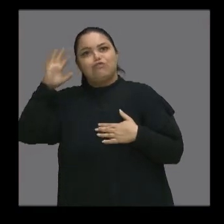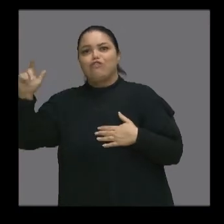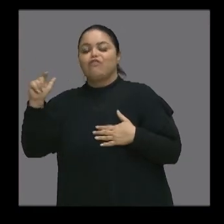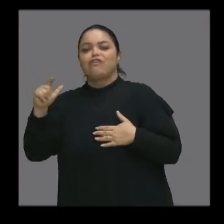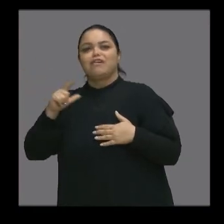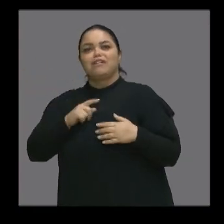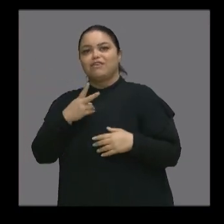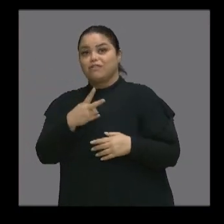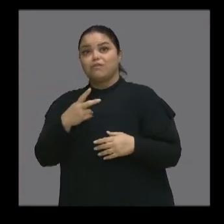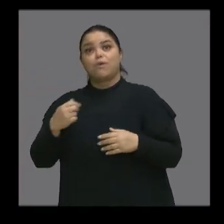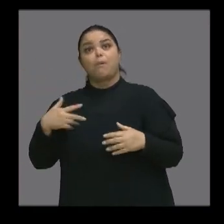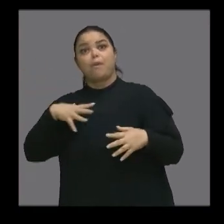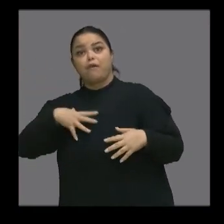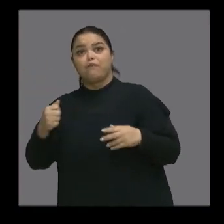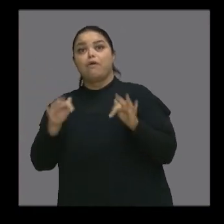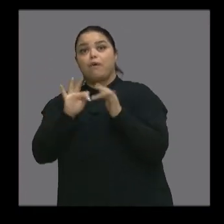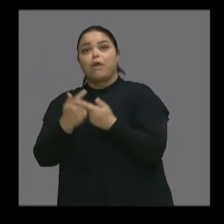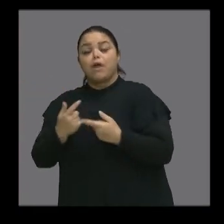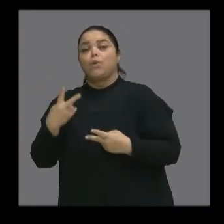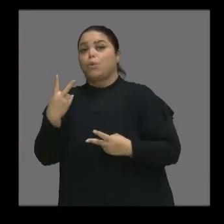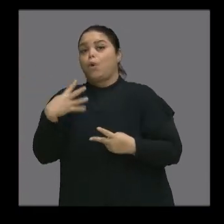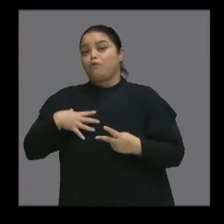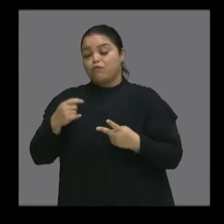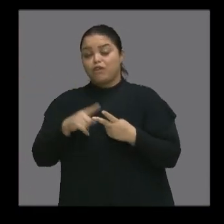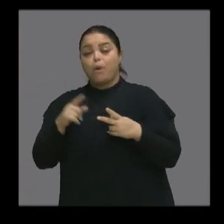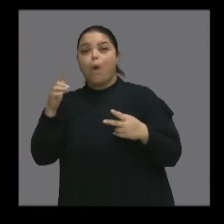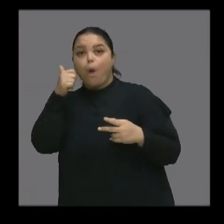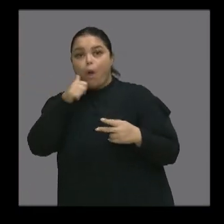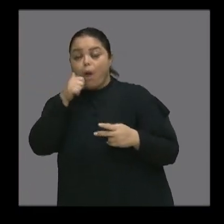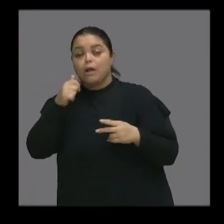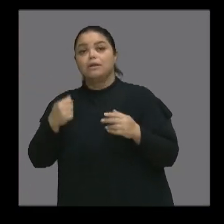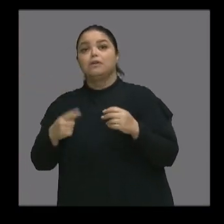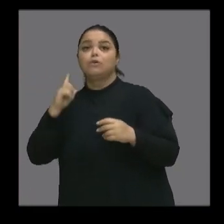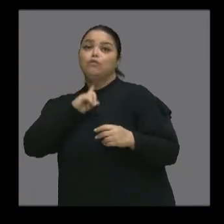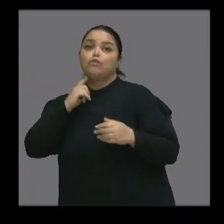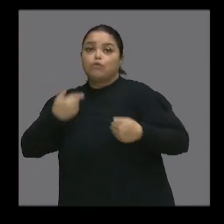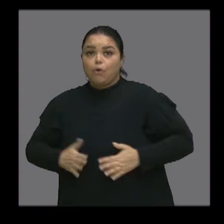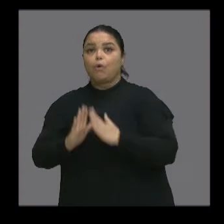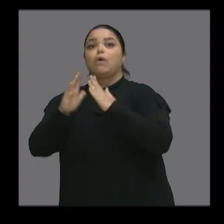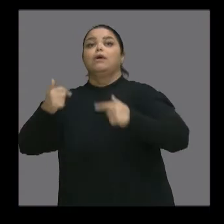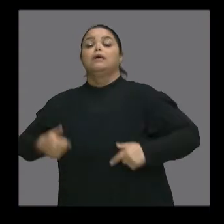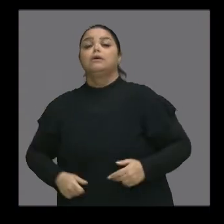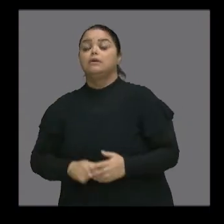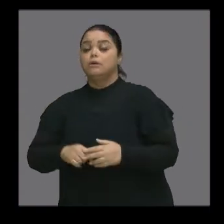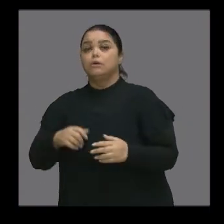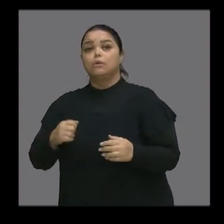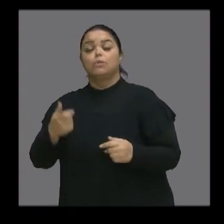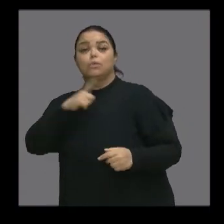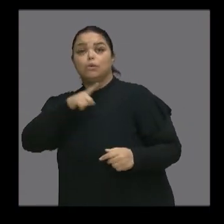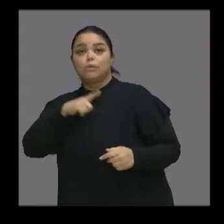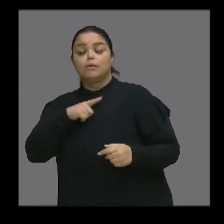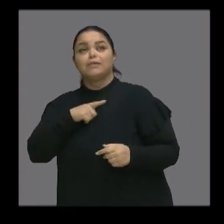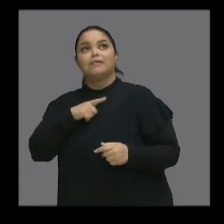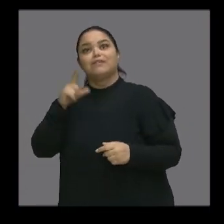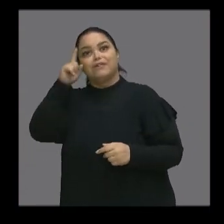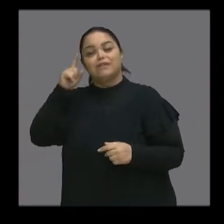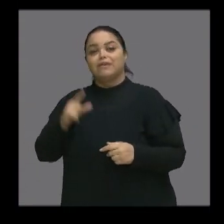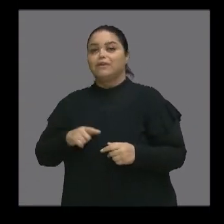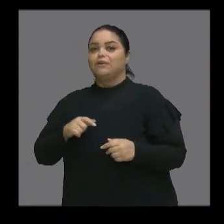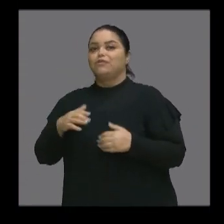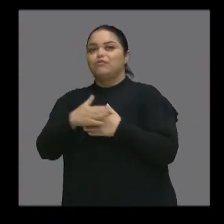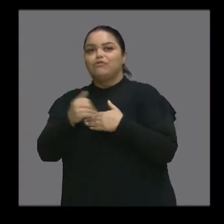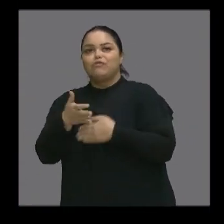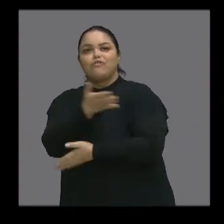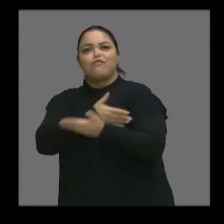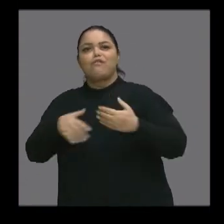tive 2 filhas fantásticas, além do meu filho, que nasceu em Minas Gerais, onde eu construí uma relação de carinho e de